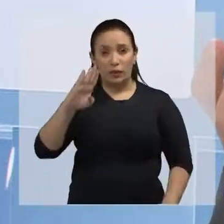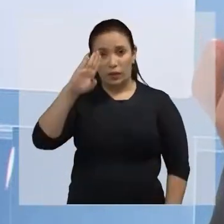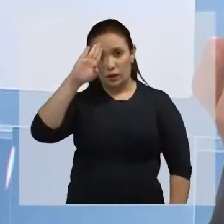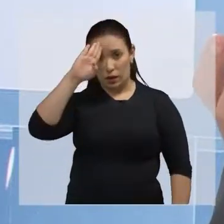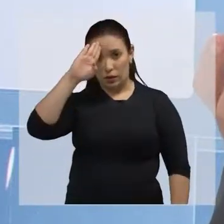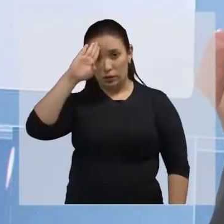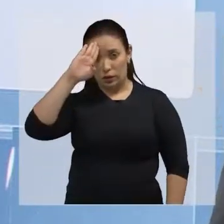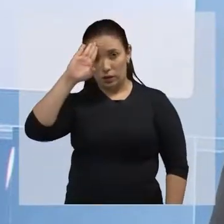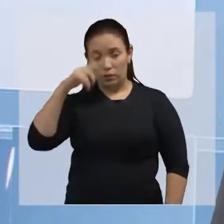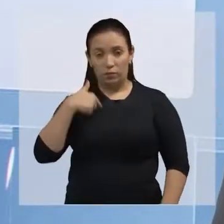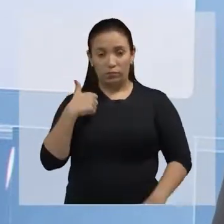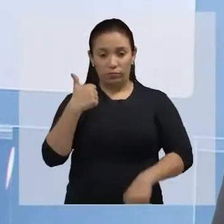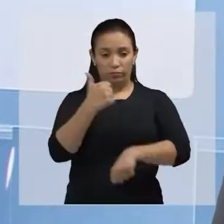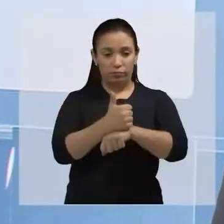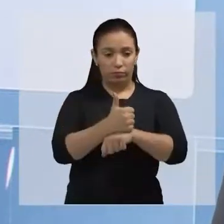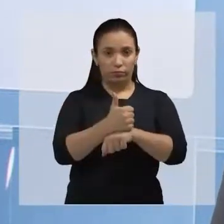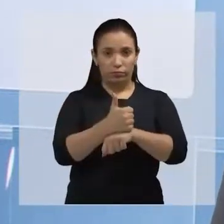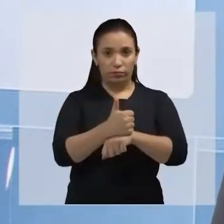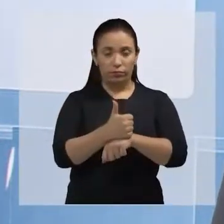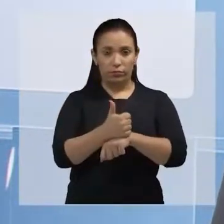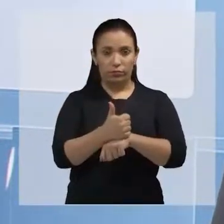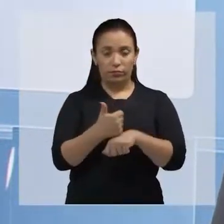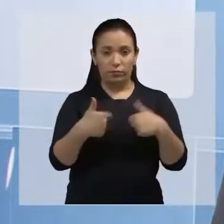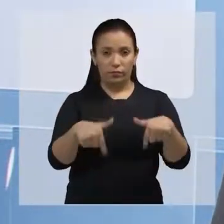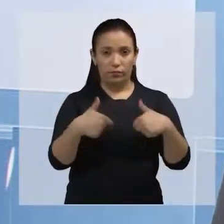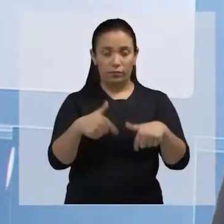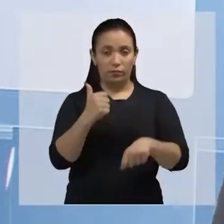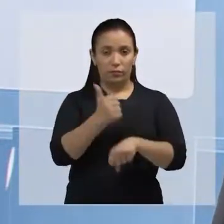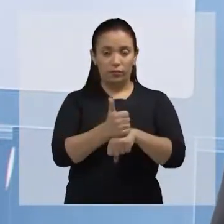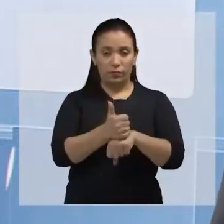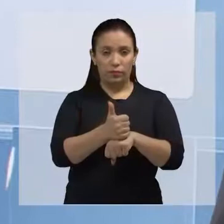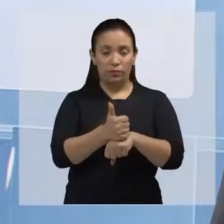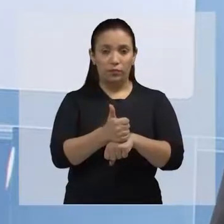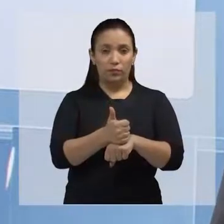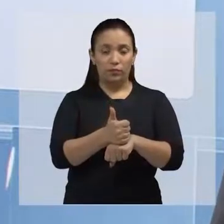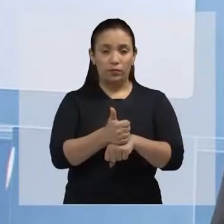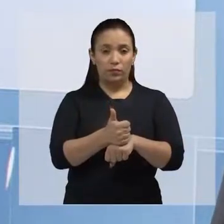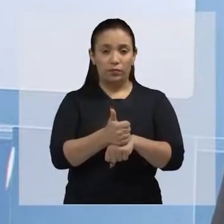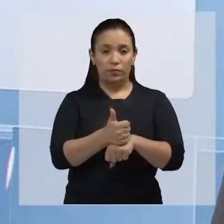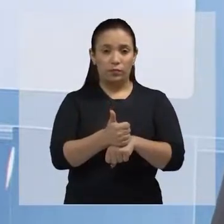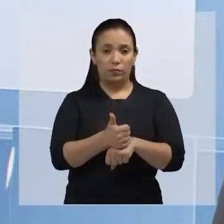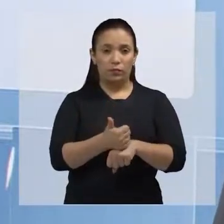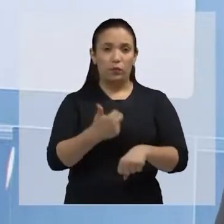Brasileiro, principalmente os da ativa, não deveriam